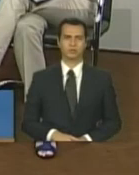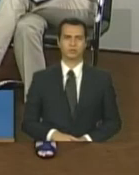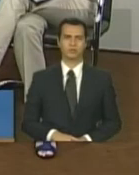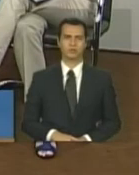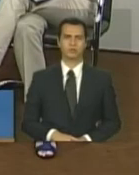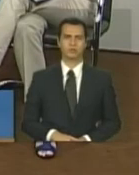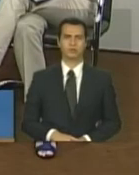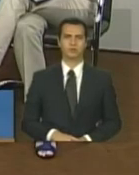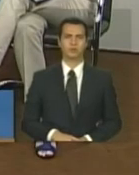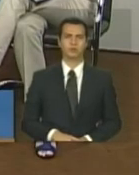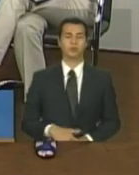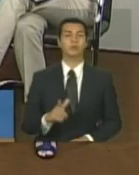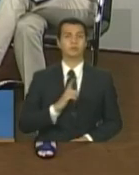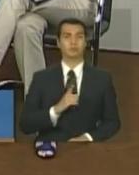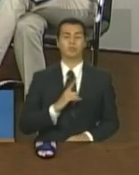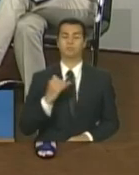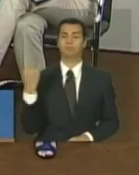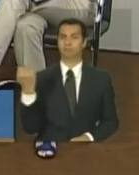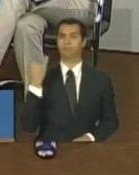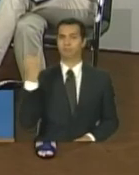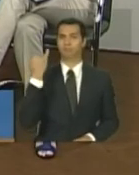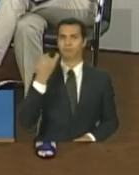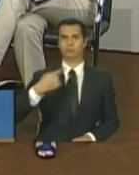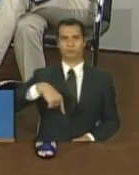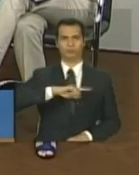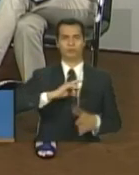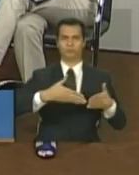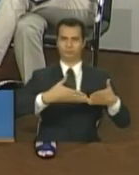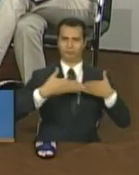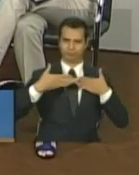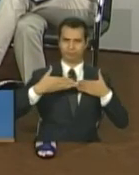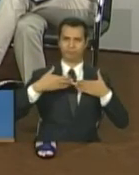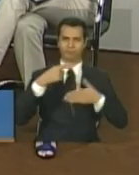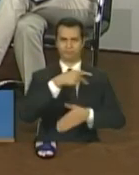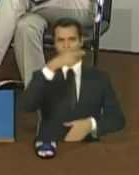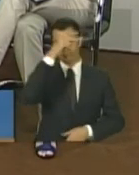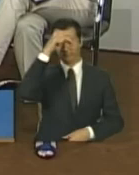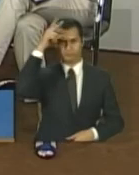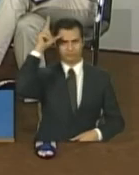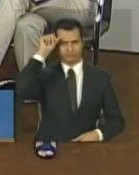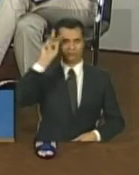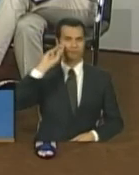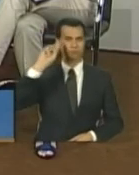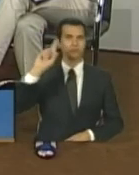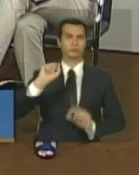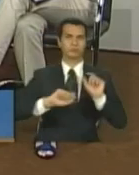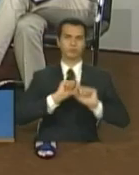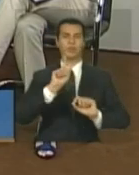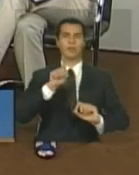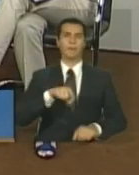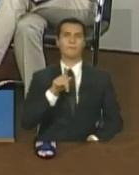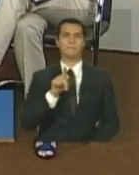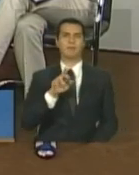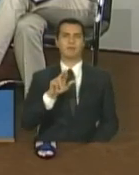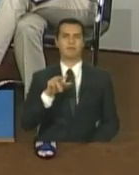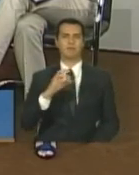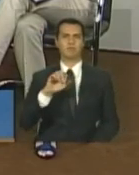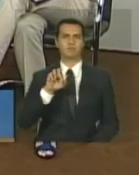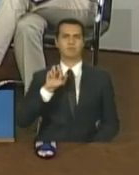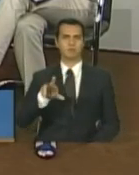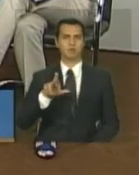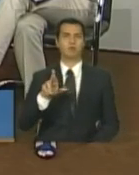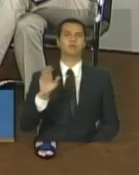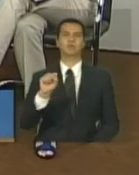que a gente solicita na quando a gente Exclui essas os processos administrativos que eu aparecia social é importante